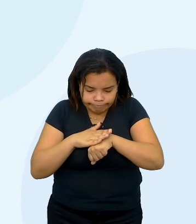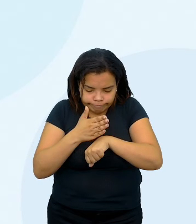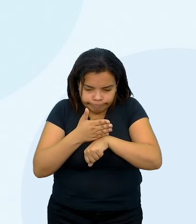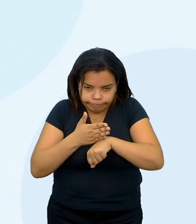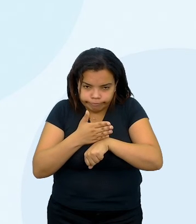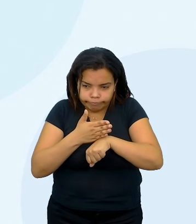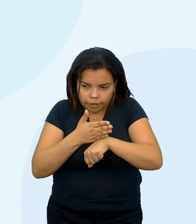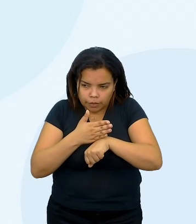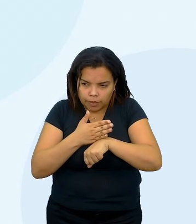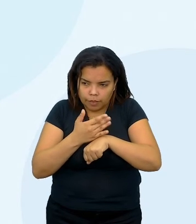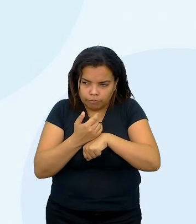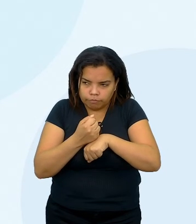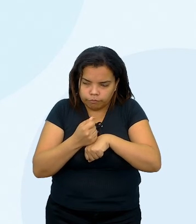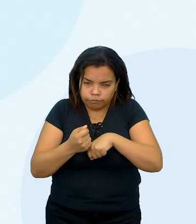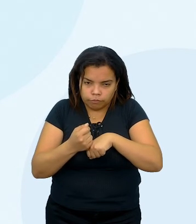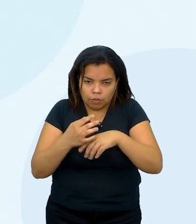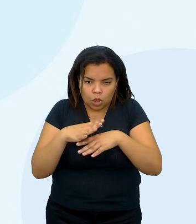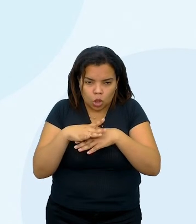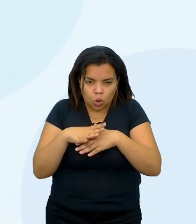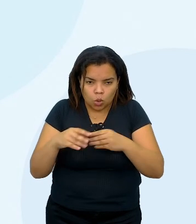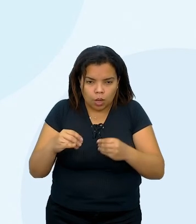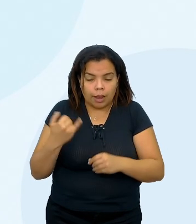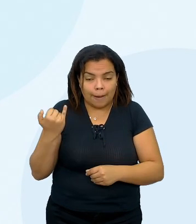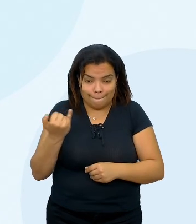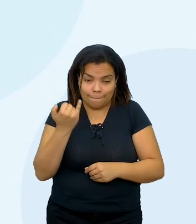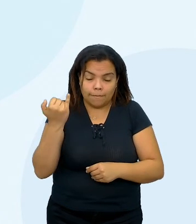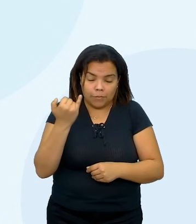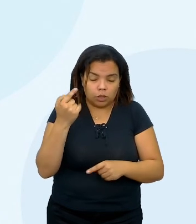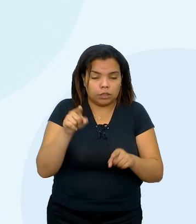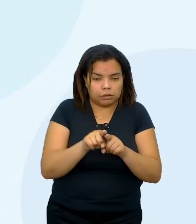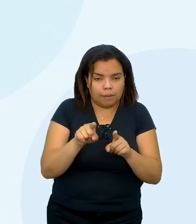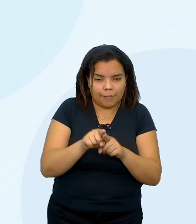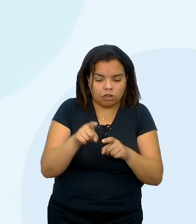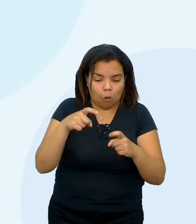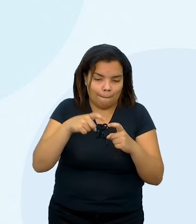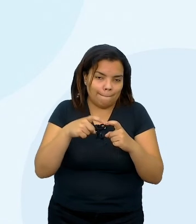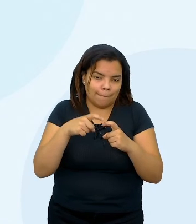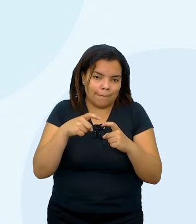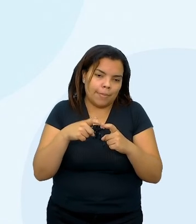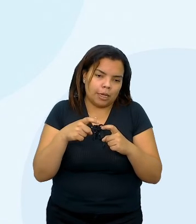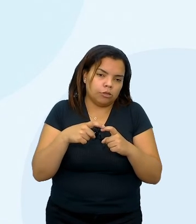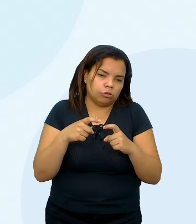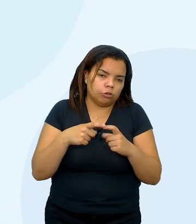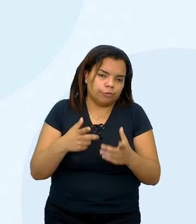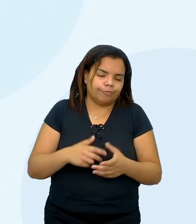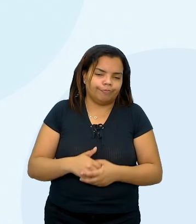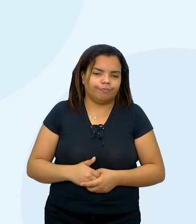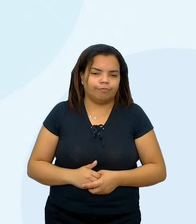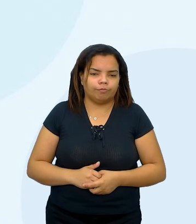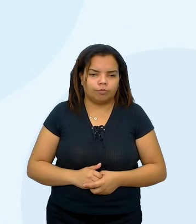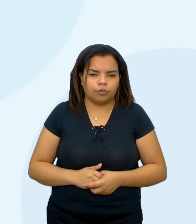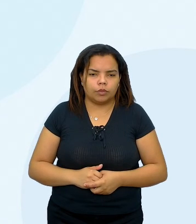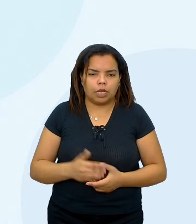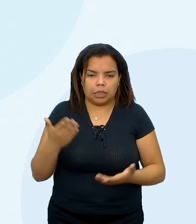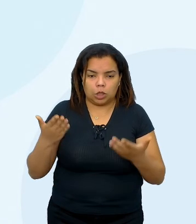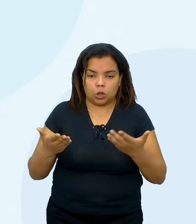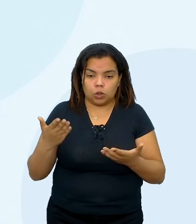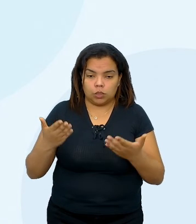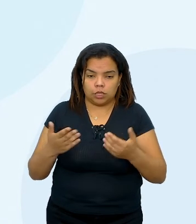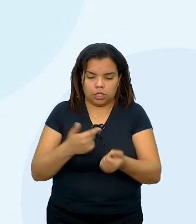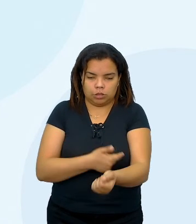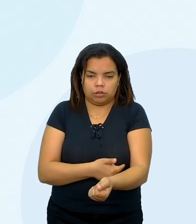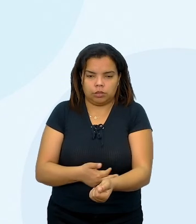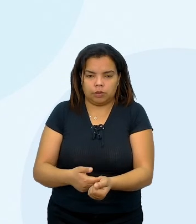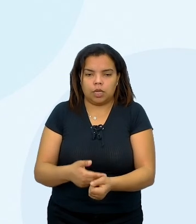a importância desses dois fatores e por isso também o diagnóstico, né, em relação a esses dois fatores. Então, dosagem sanguínea.